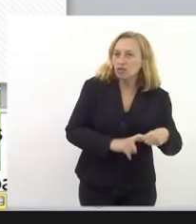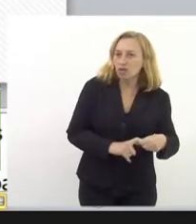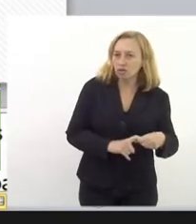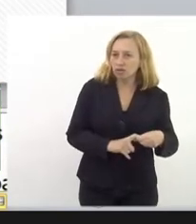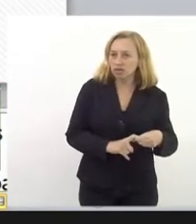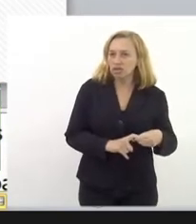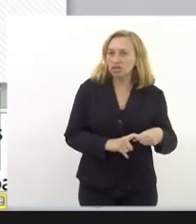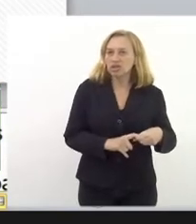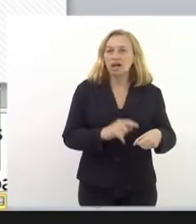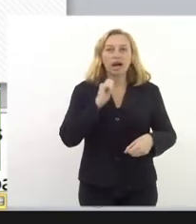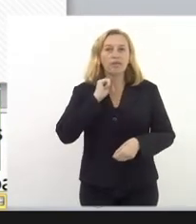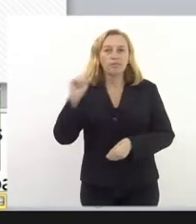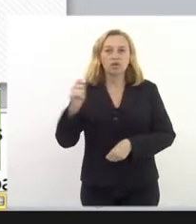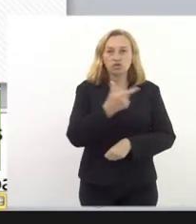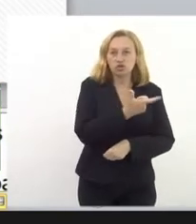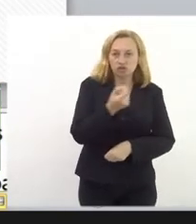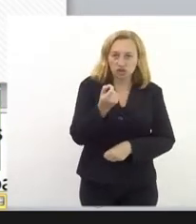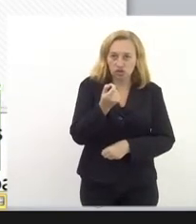de abril de 20,